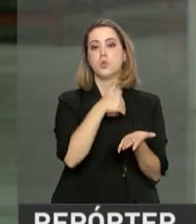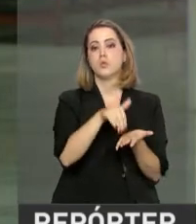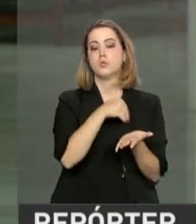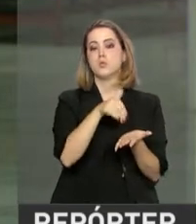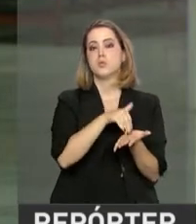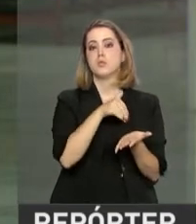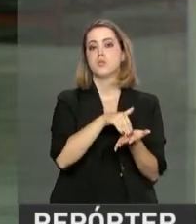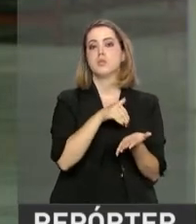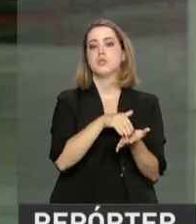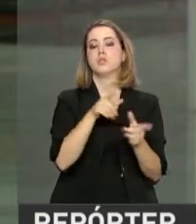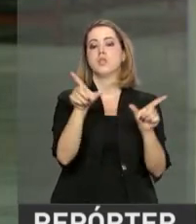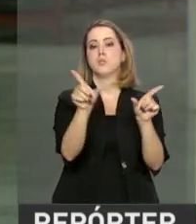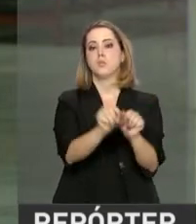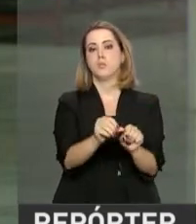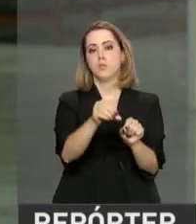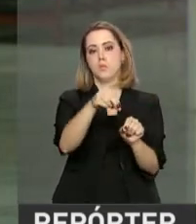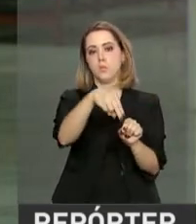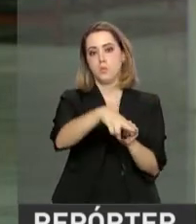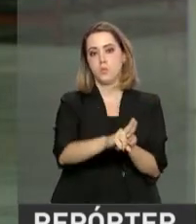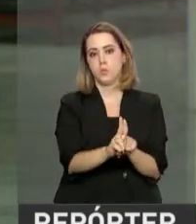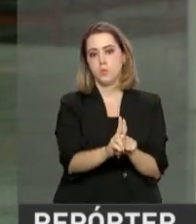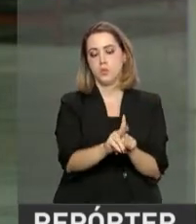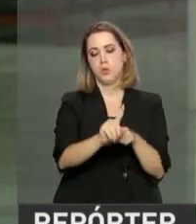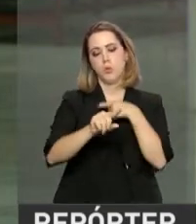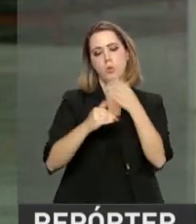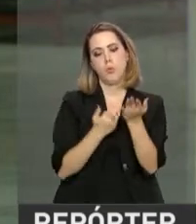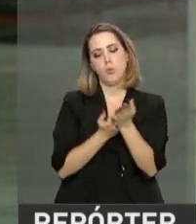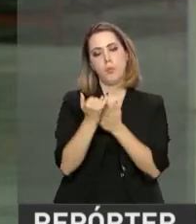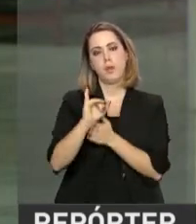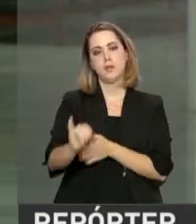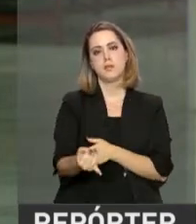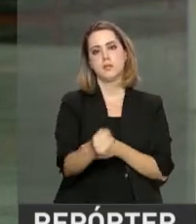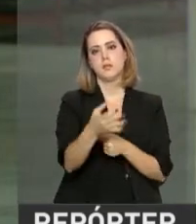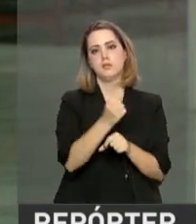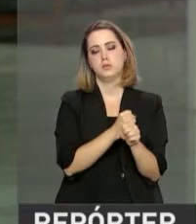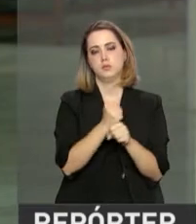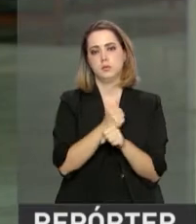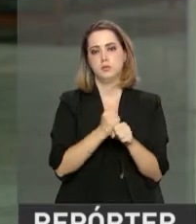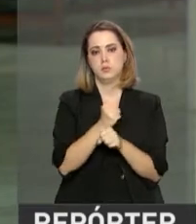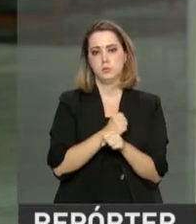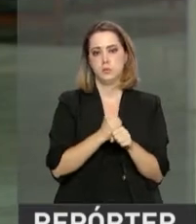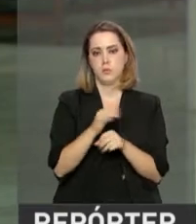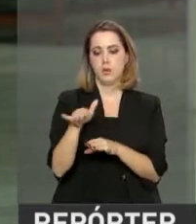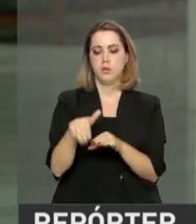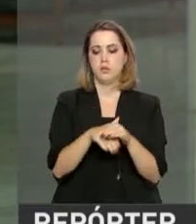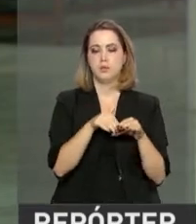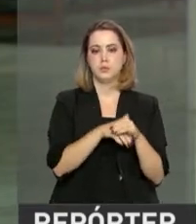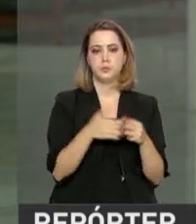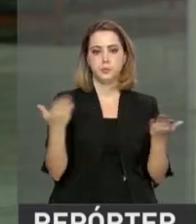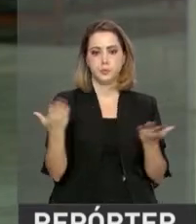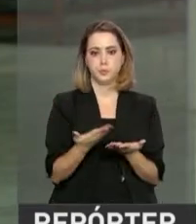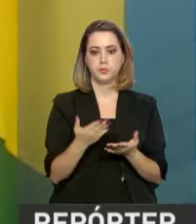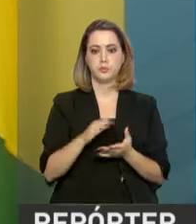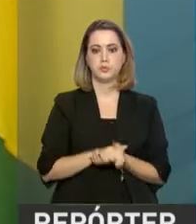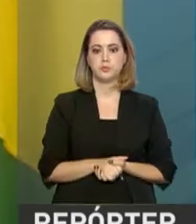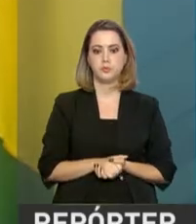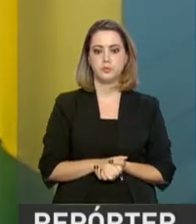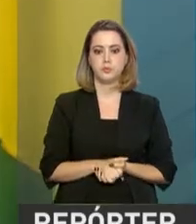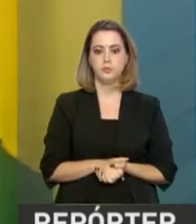das nações unidas a partir de janeiro do ano que vem isso ocorreu nesta quinta feira